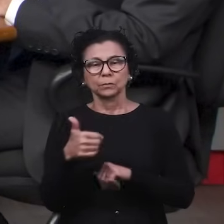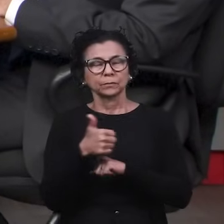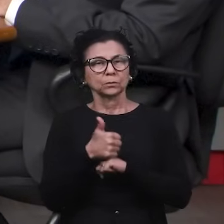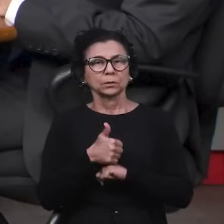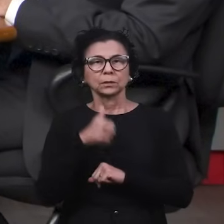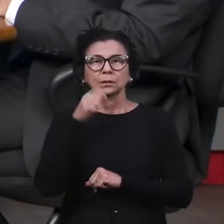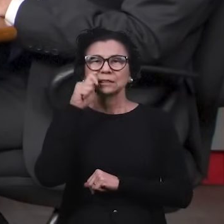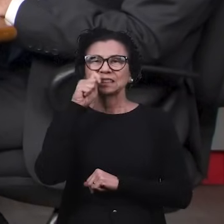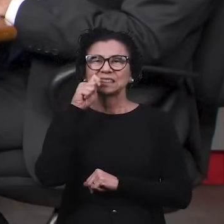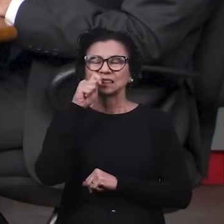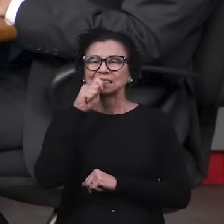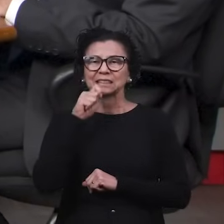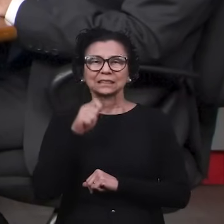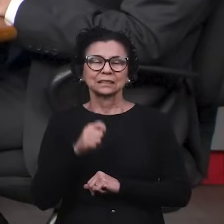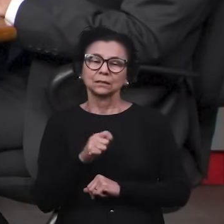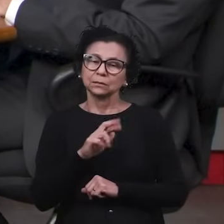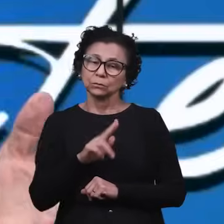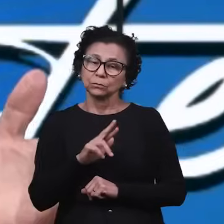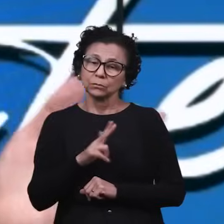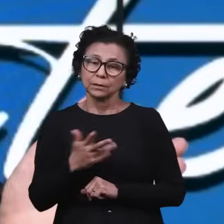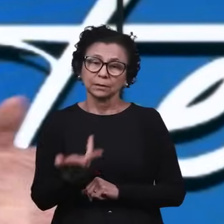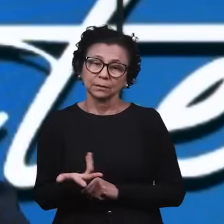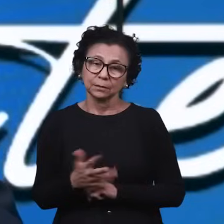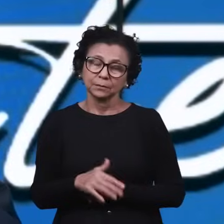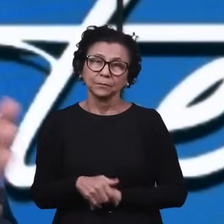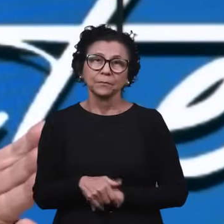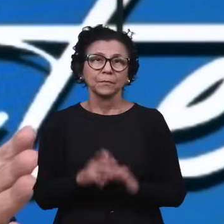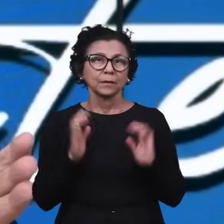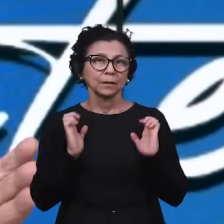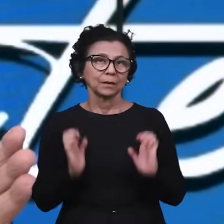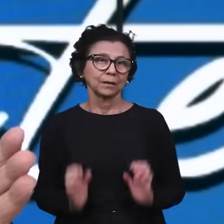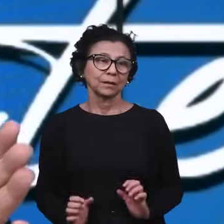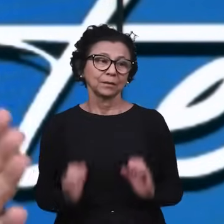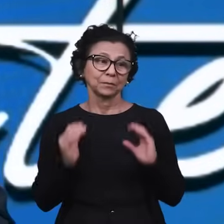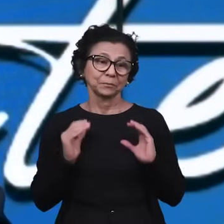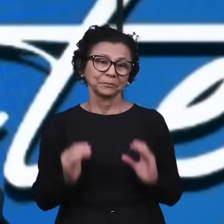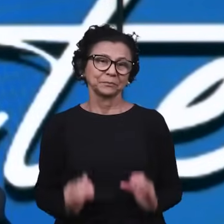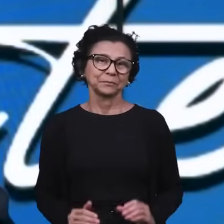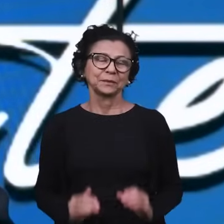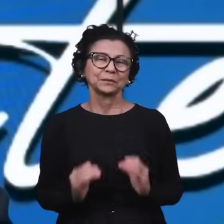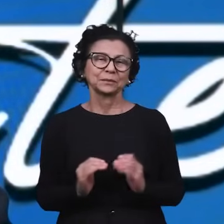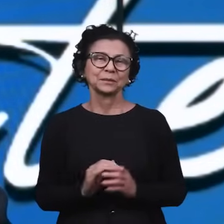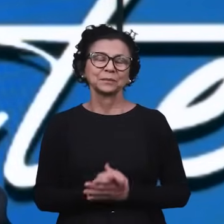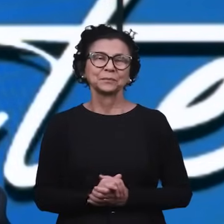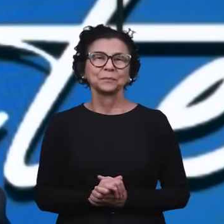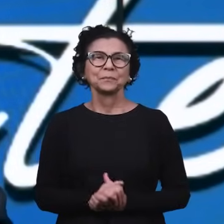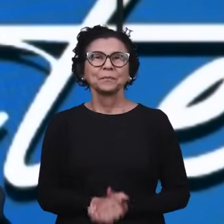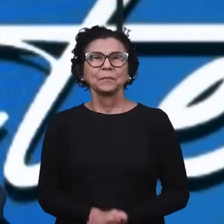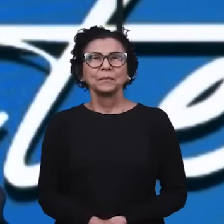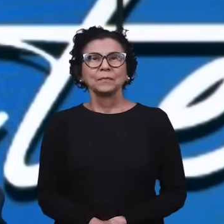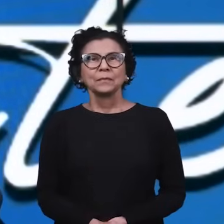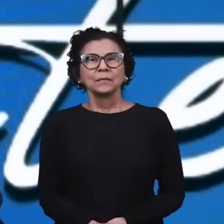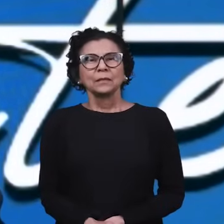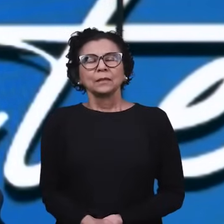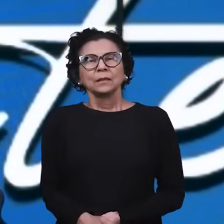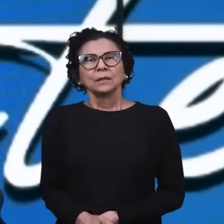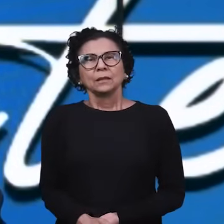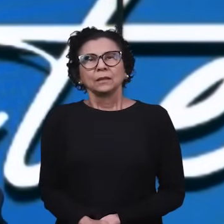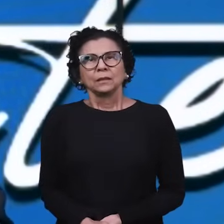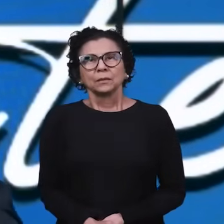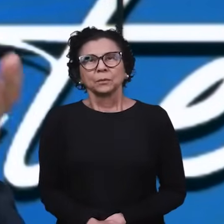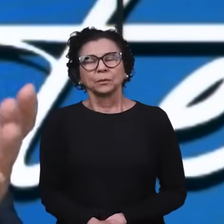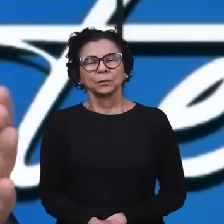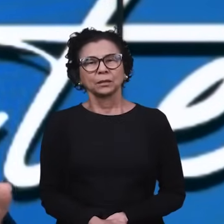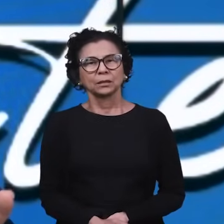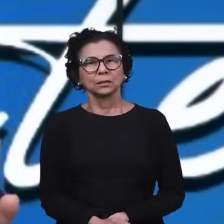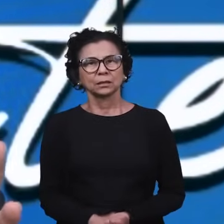trazer um problema. Mas foi só para lembrar, né? Sim. Já que nós estamos falando de ética, comportamento, né? Então nós estamos abordando isso. Agora eu vou fazer uma pergunta aqui